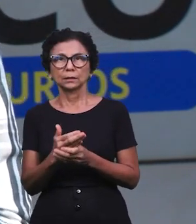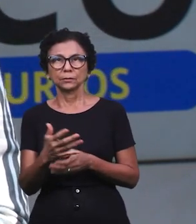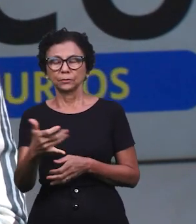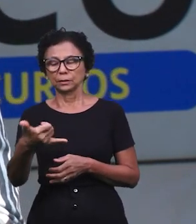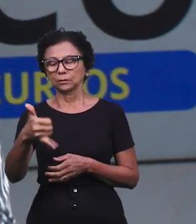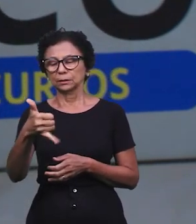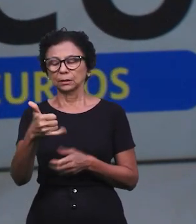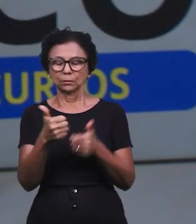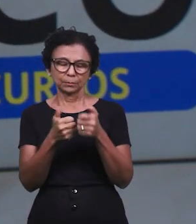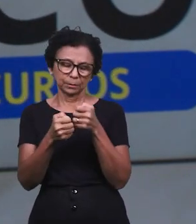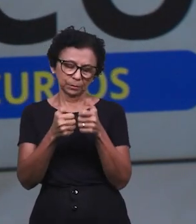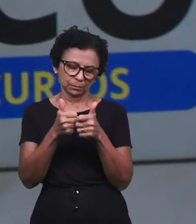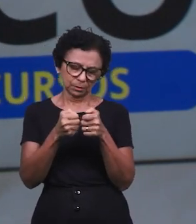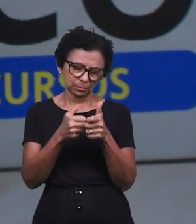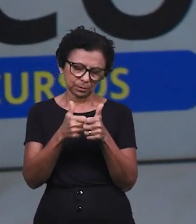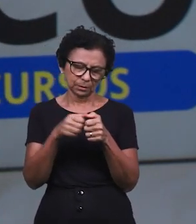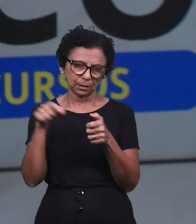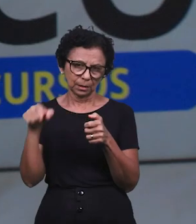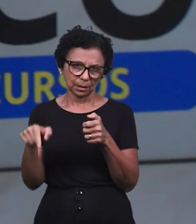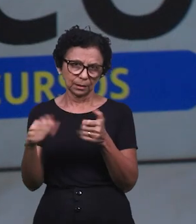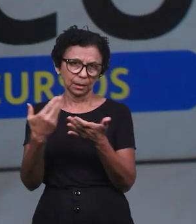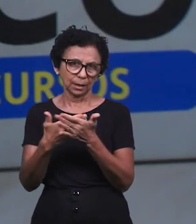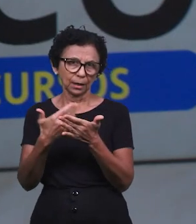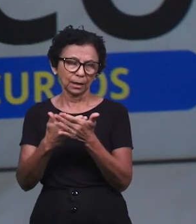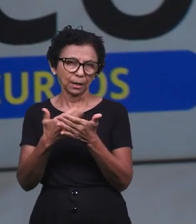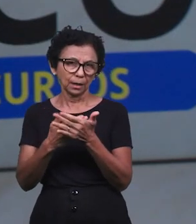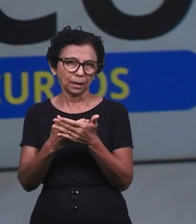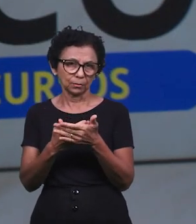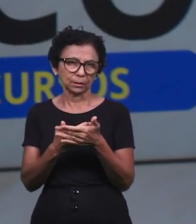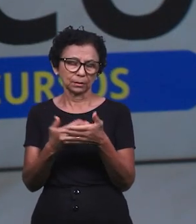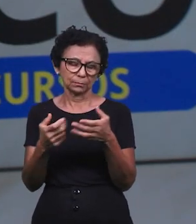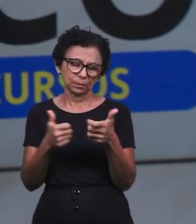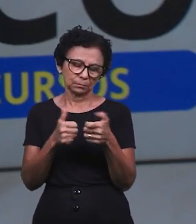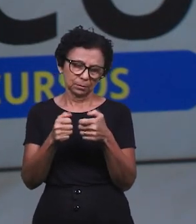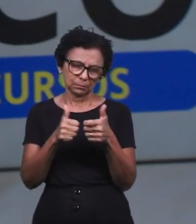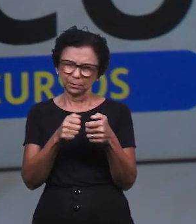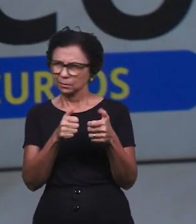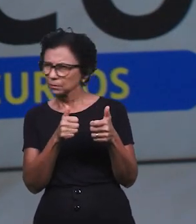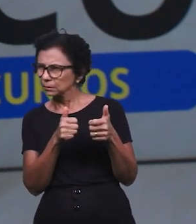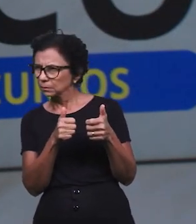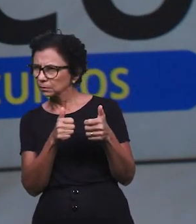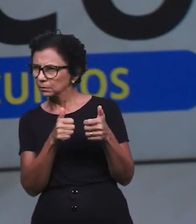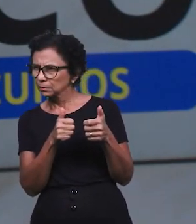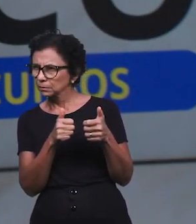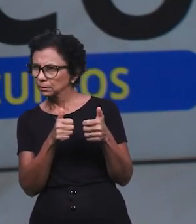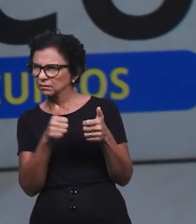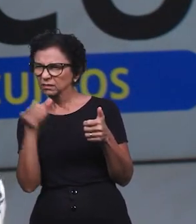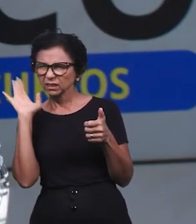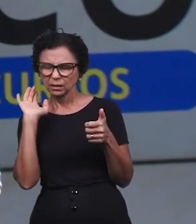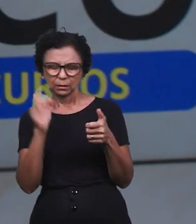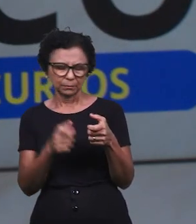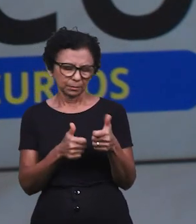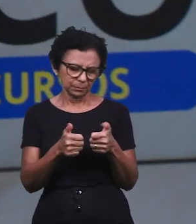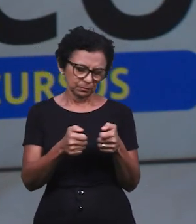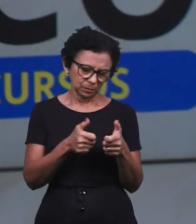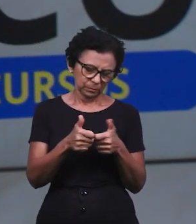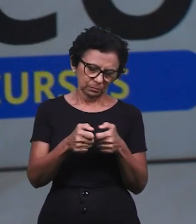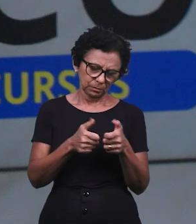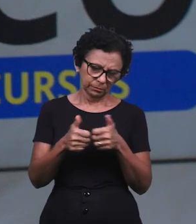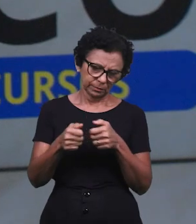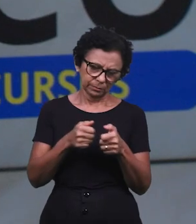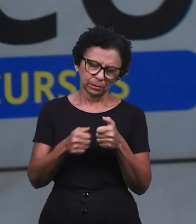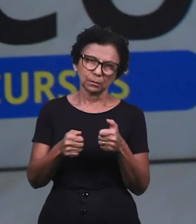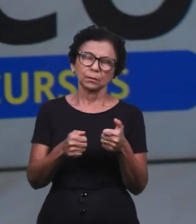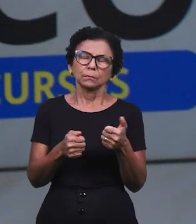a videoaula está rolando lá, tá certo? Está passando o vídeo, mas ele não está nem um pouco atento,